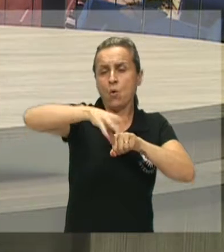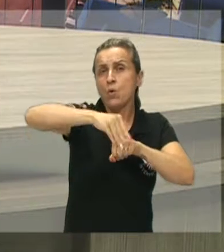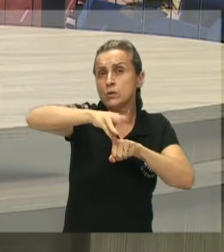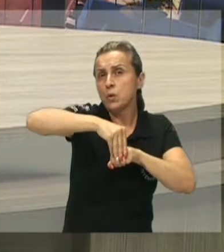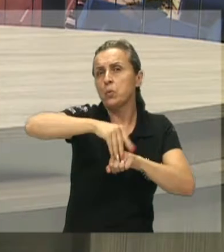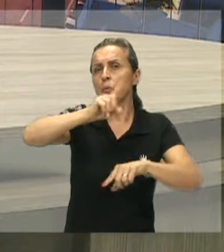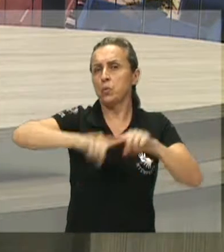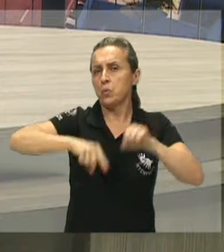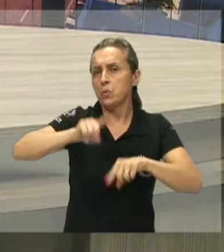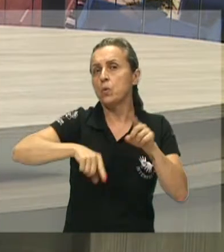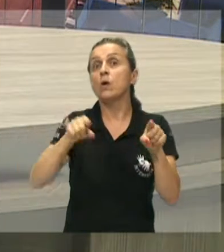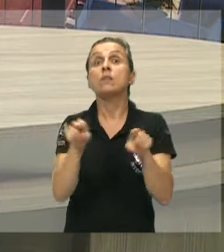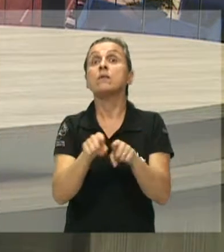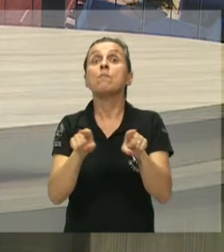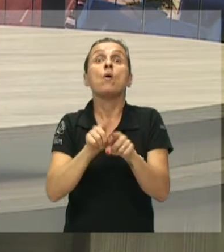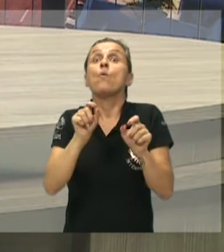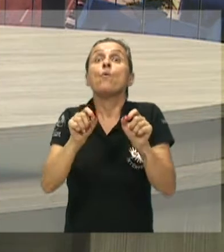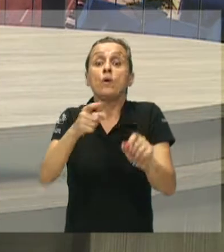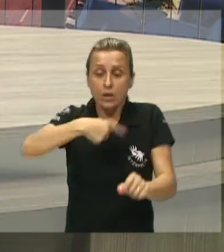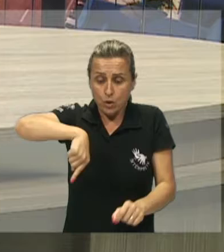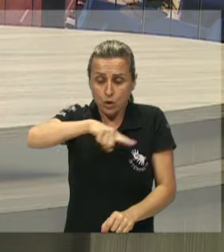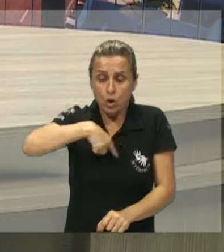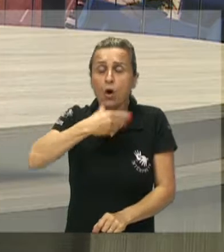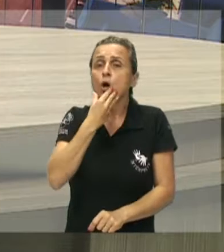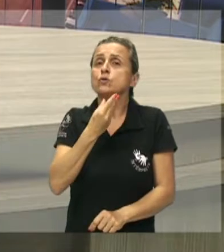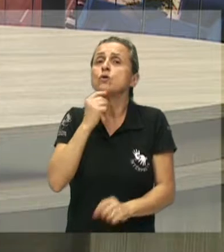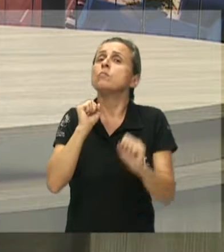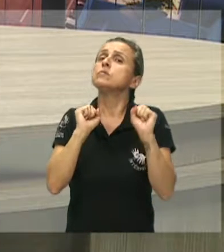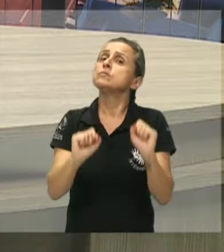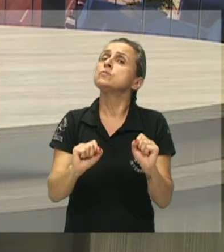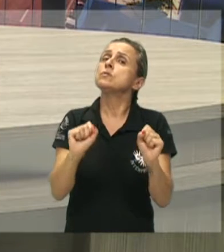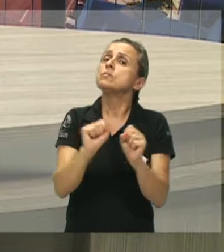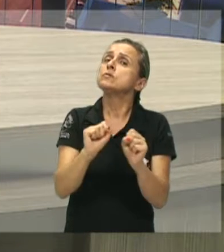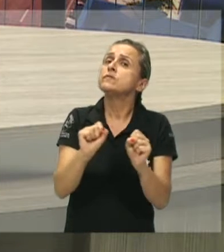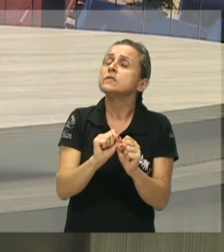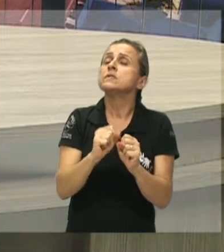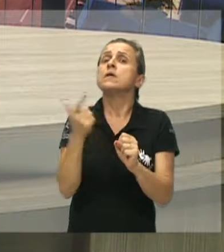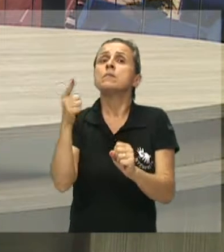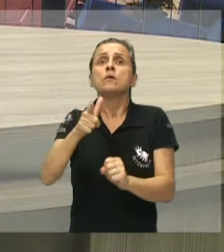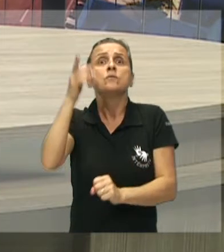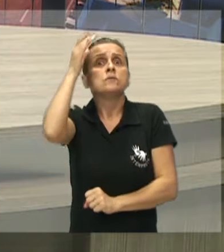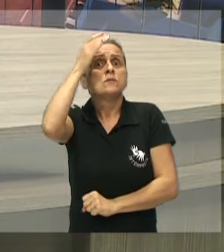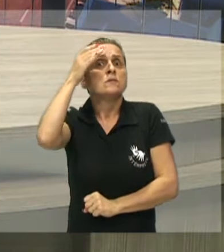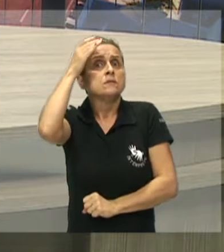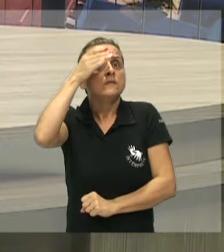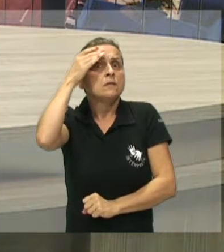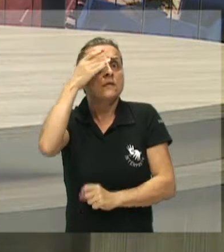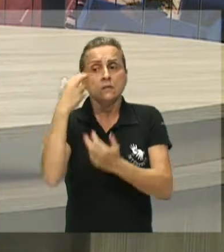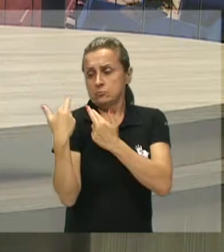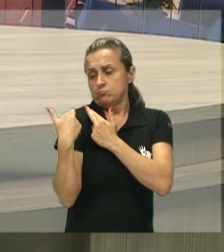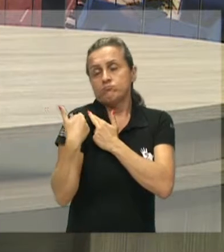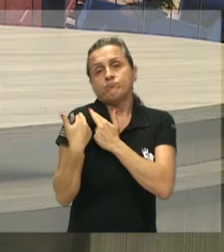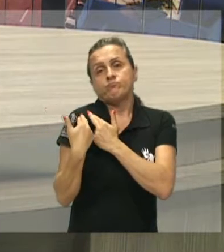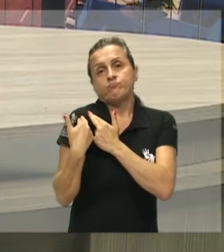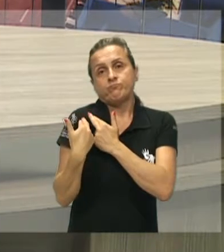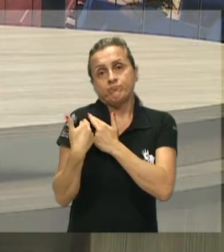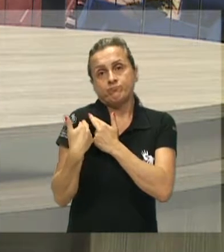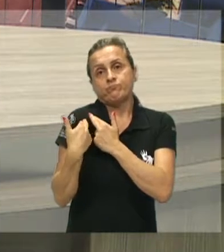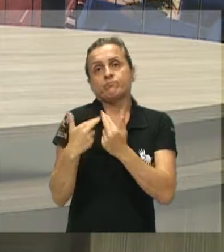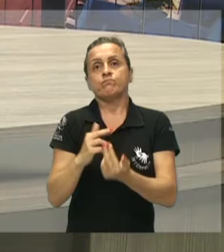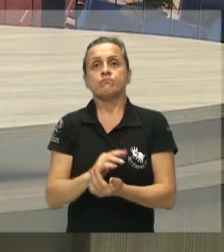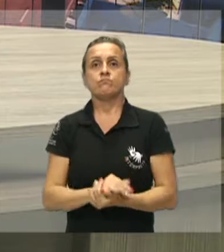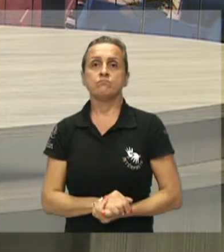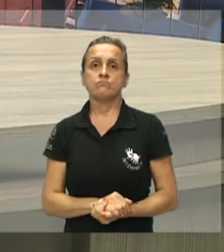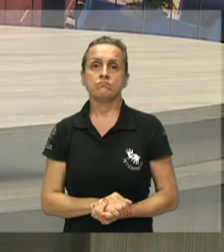que nós homens podemos fazer para estarmos conscientes das responsabilidades